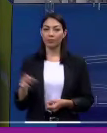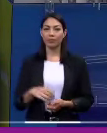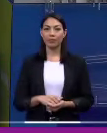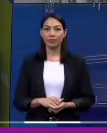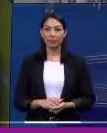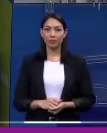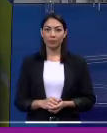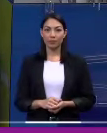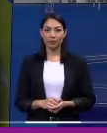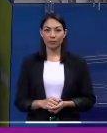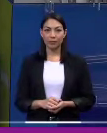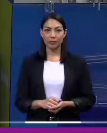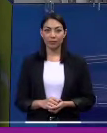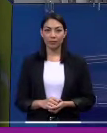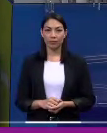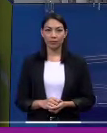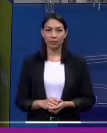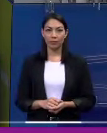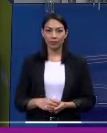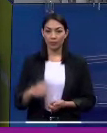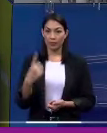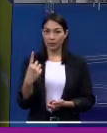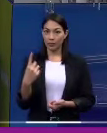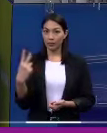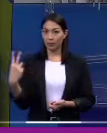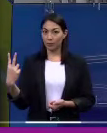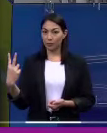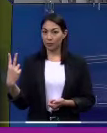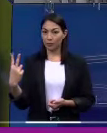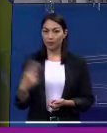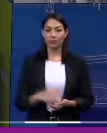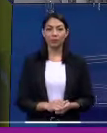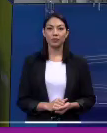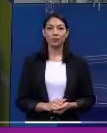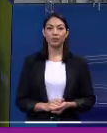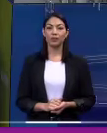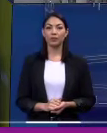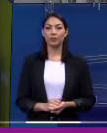R$2.500.000. Número 12.